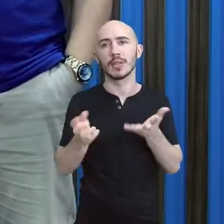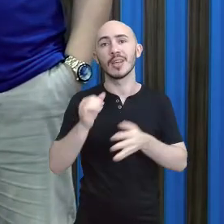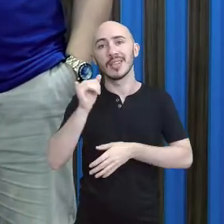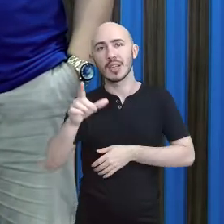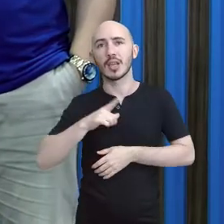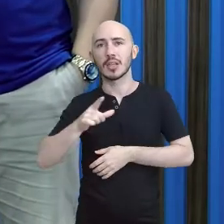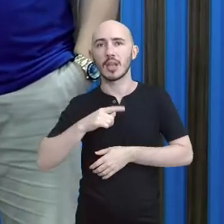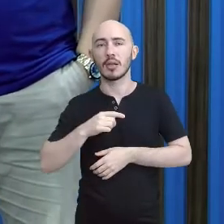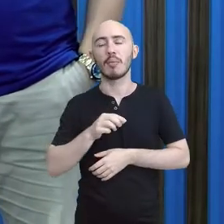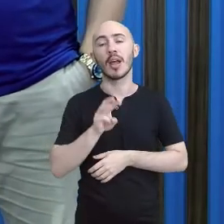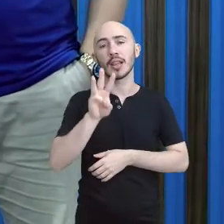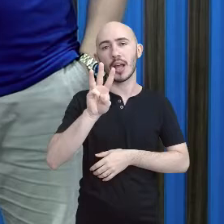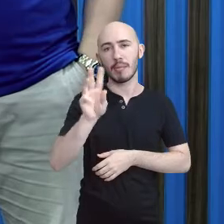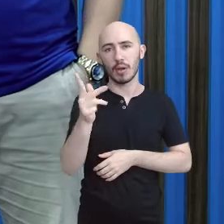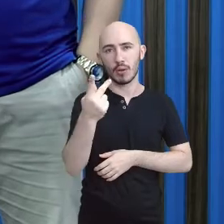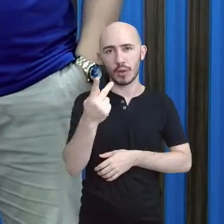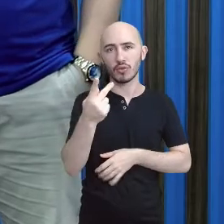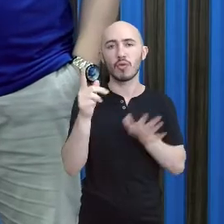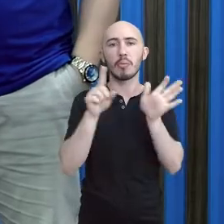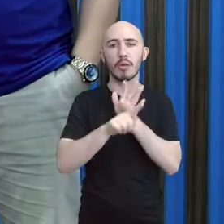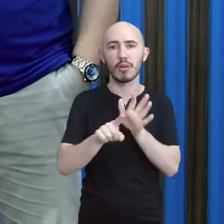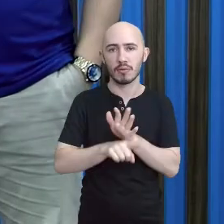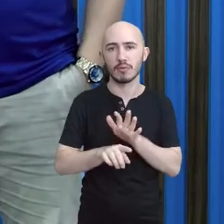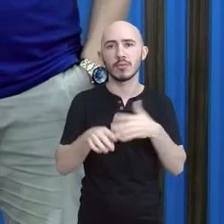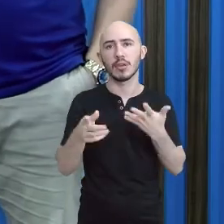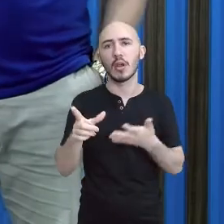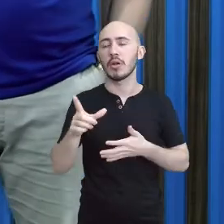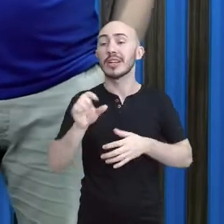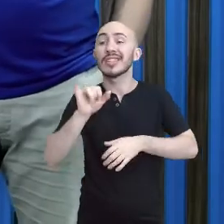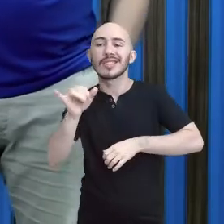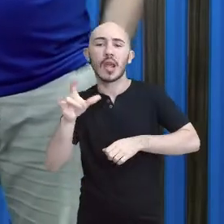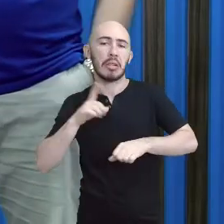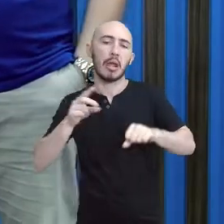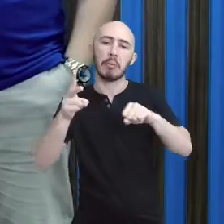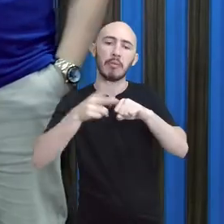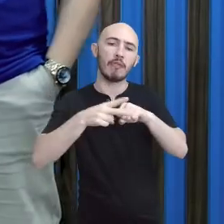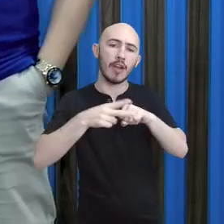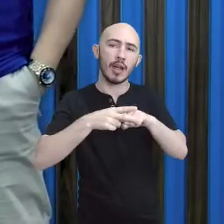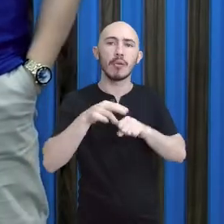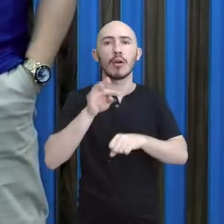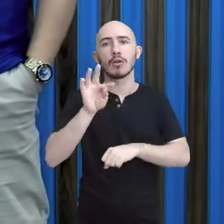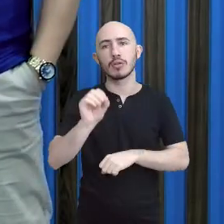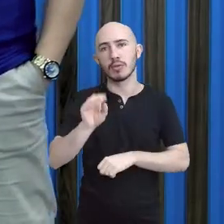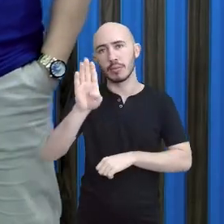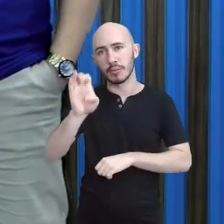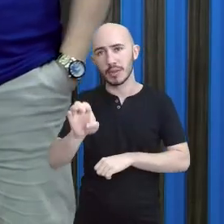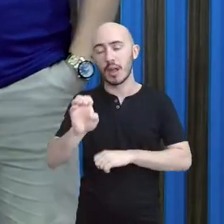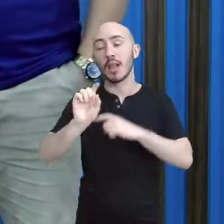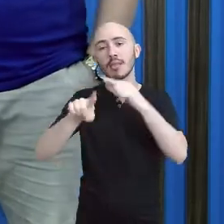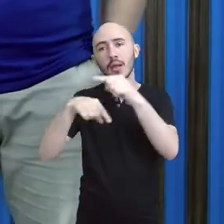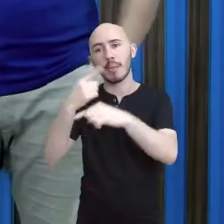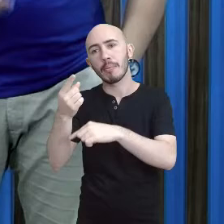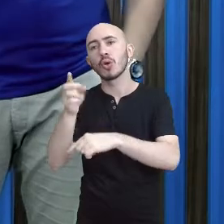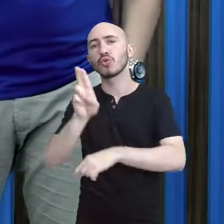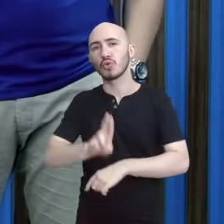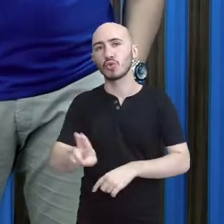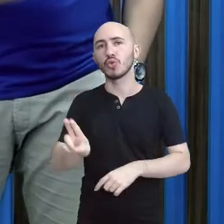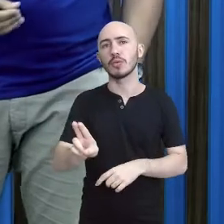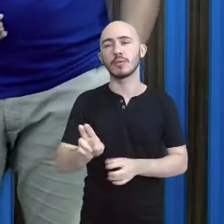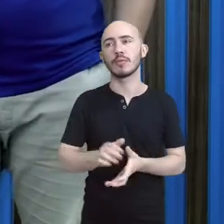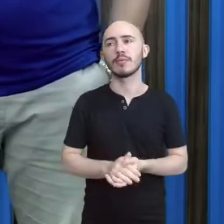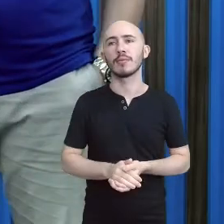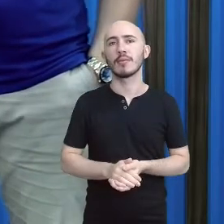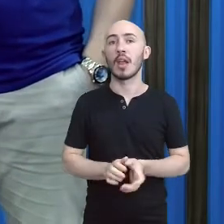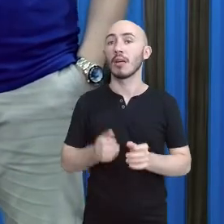it question, eu posso ter verbo to be, posso ter sei lá o quê. Tudo isso vai para depois dos double it questions, porque quando os double it questions